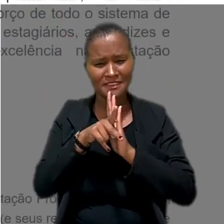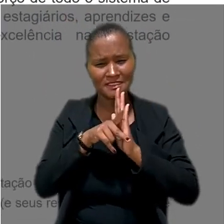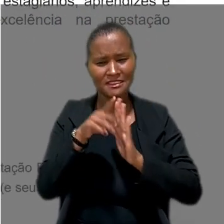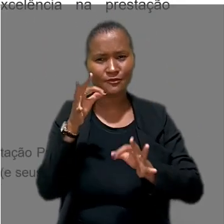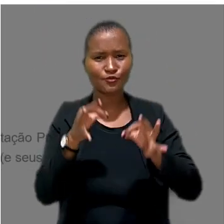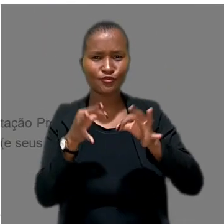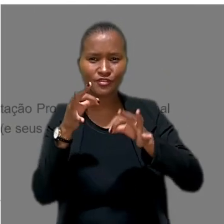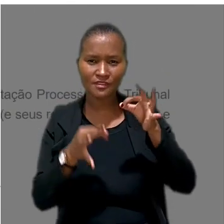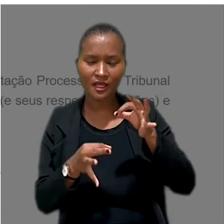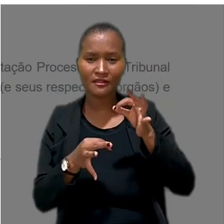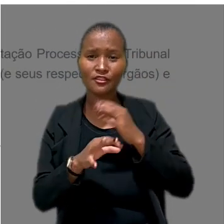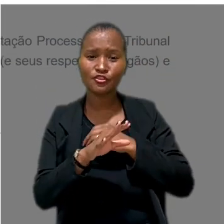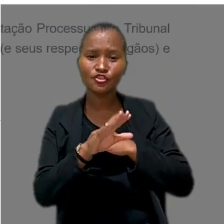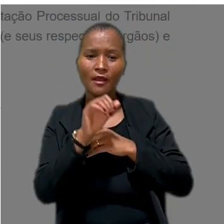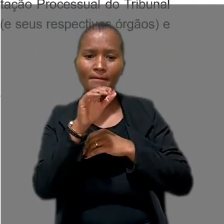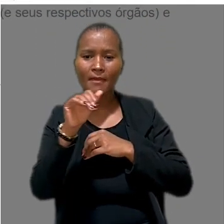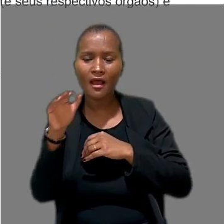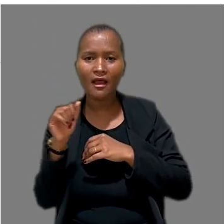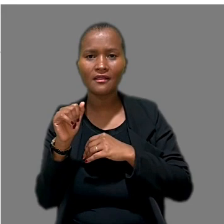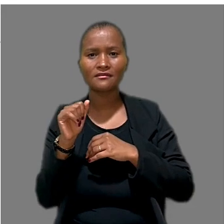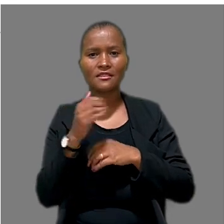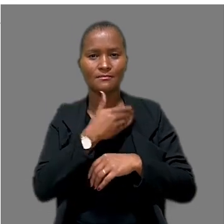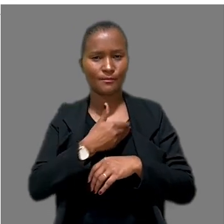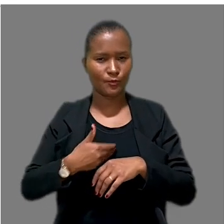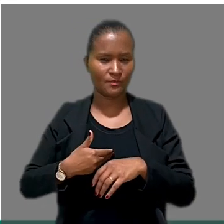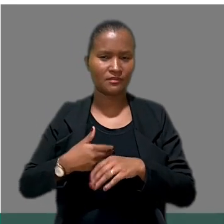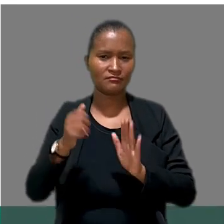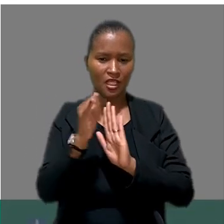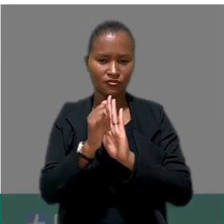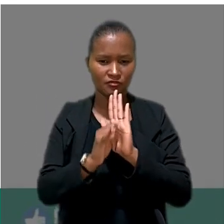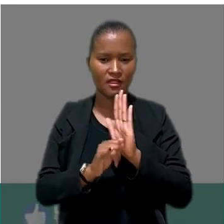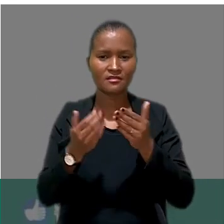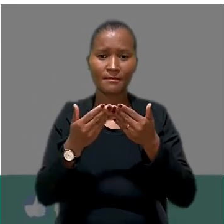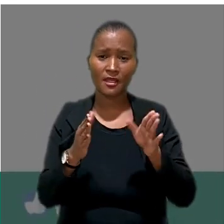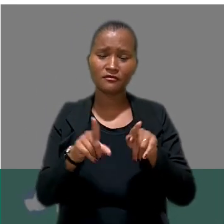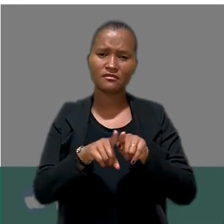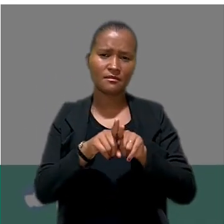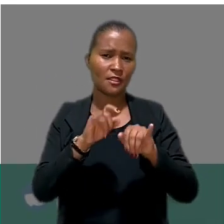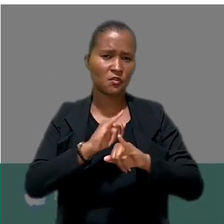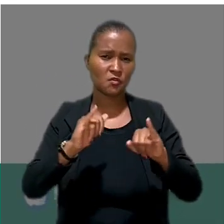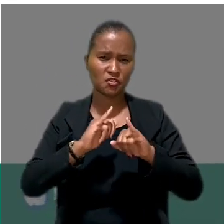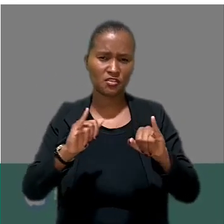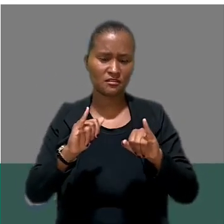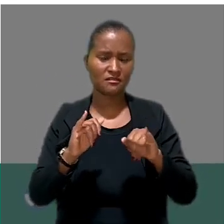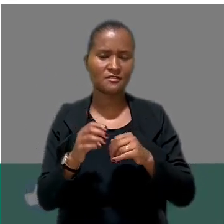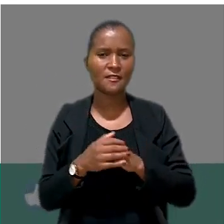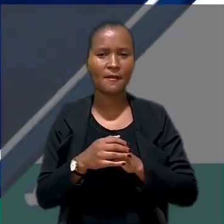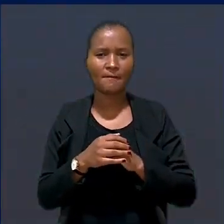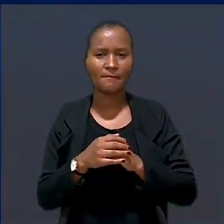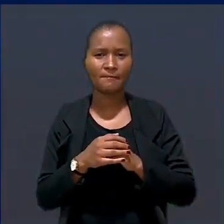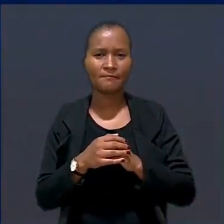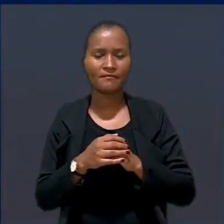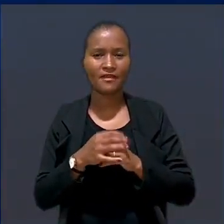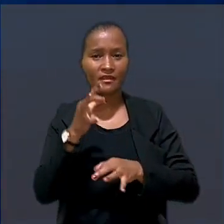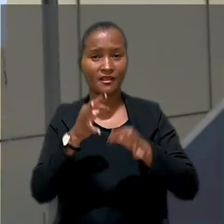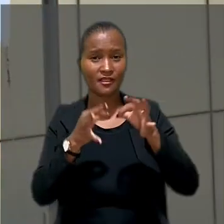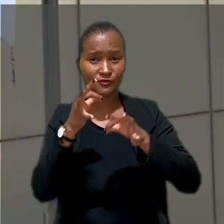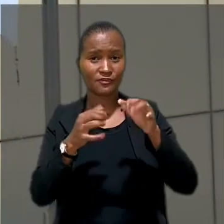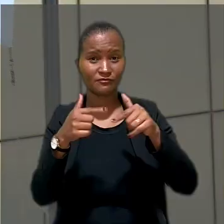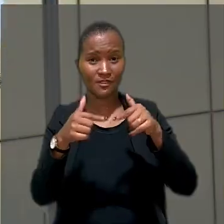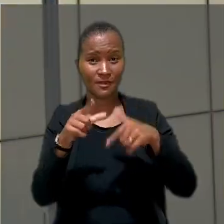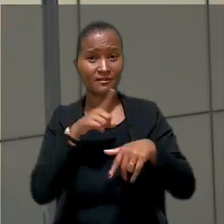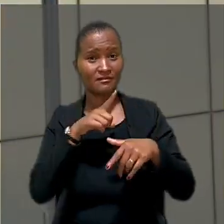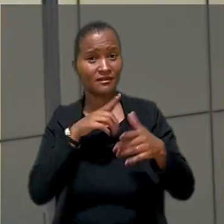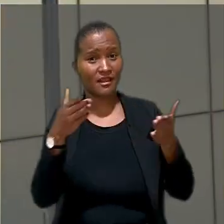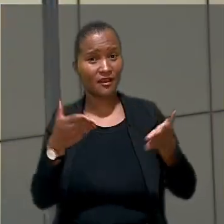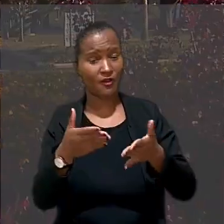sobre pesquisas judiciárias, chamadas públicas com editais abertos e notícias relacionadas. A Justiça